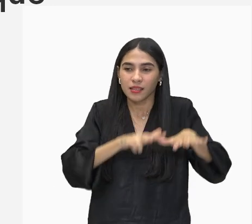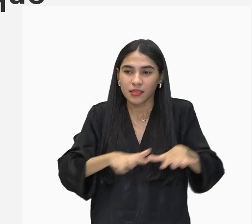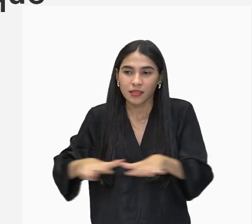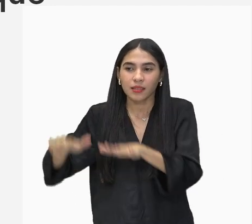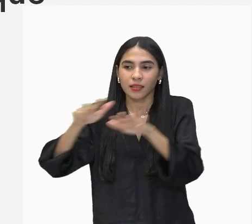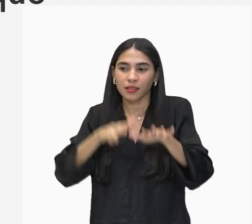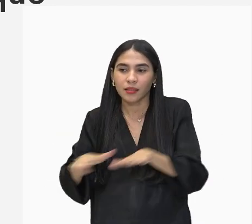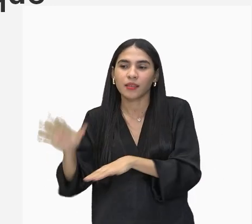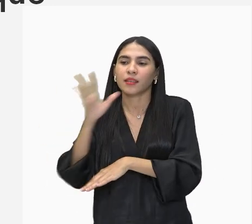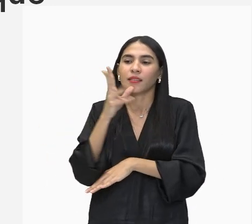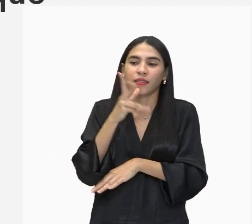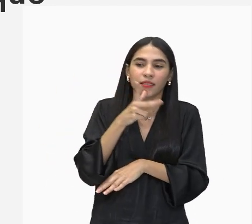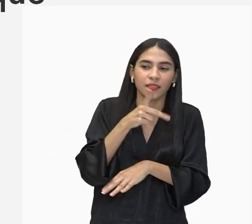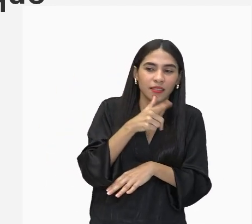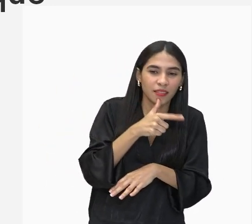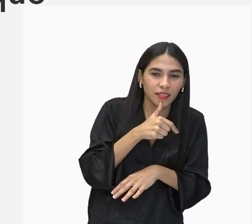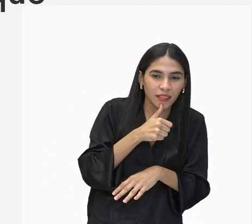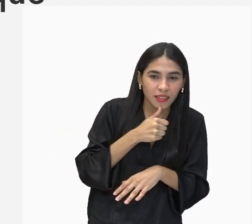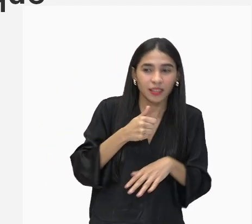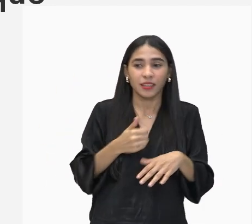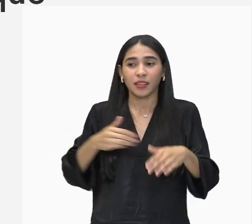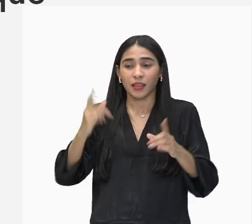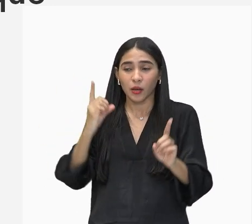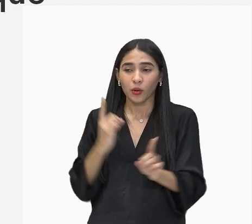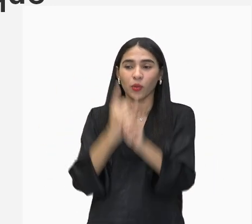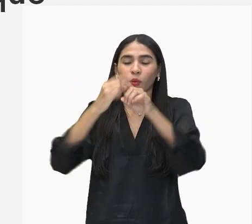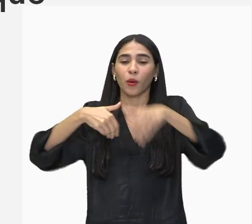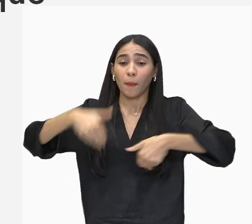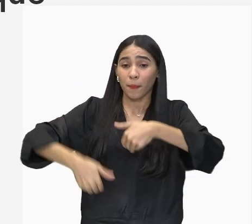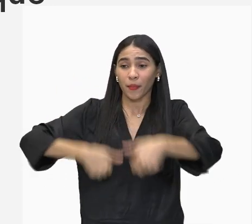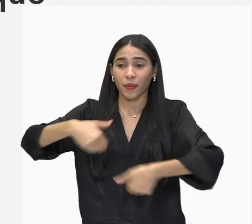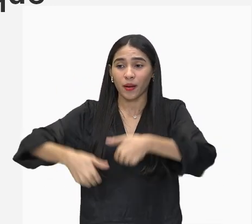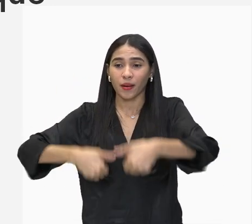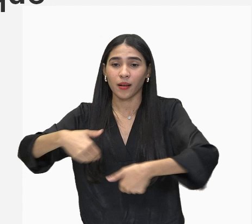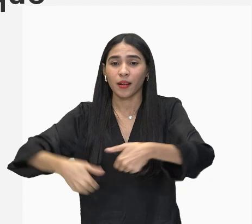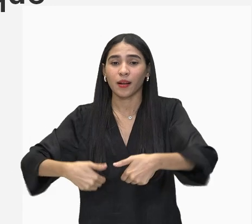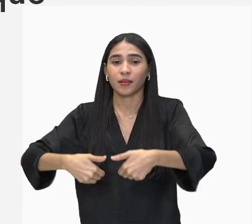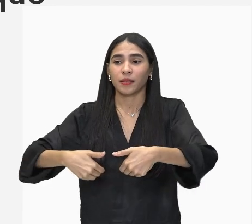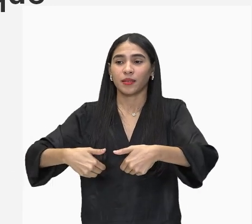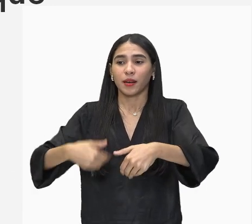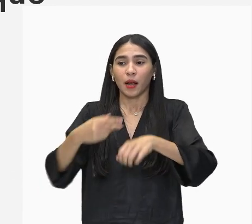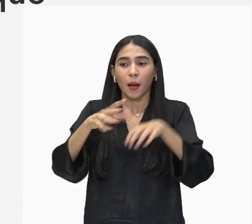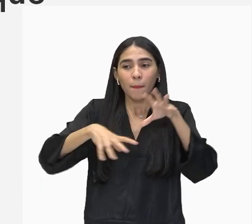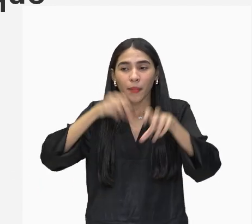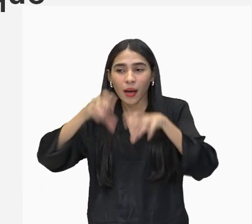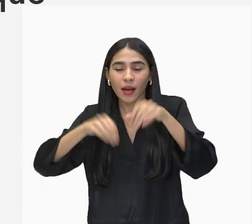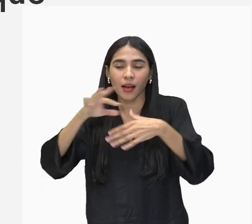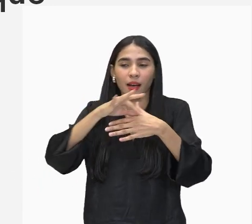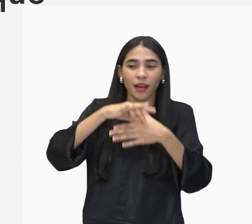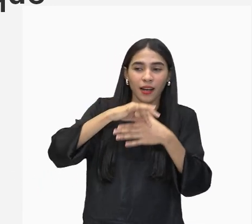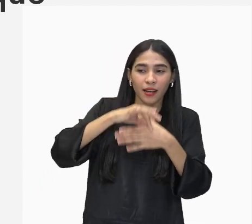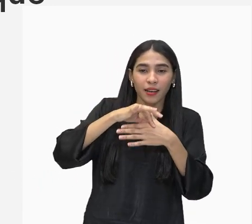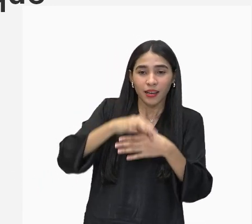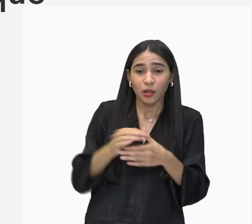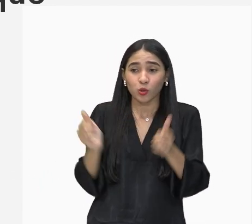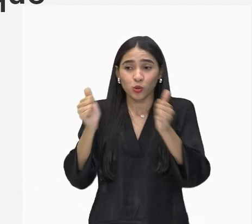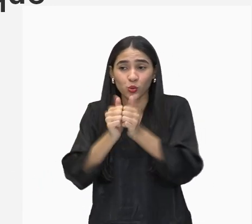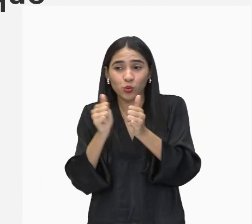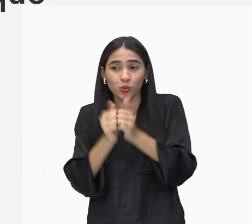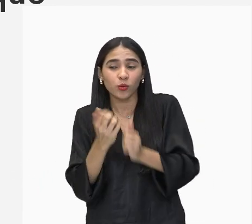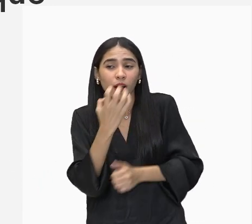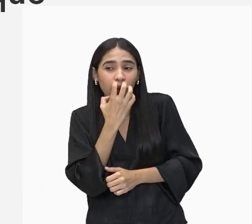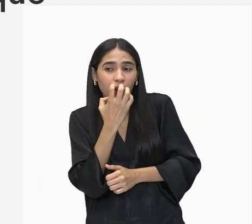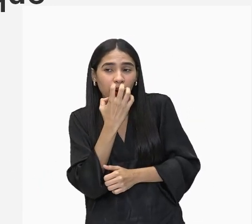semana, até que topou com o Currupira, moqueando carne, acompanhado do cachorro dele,